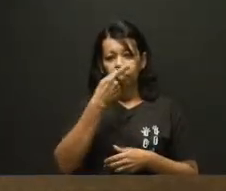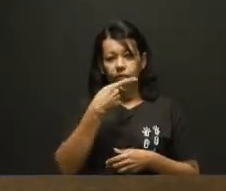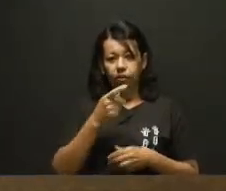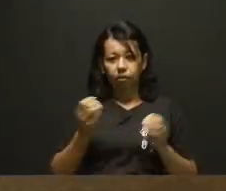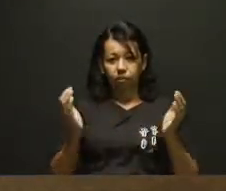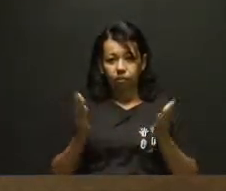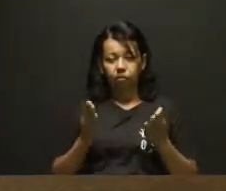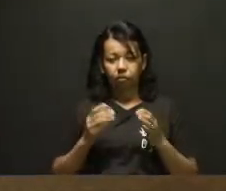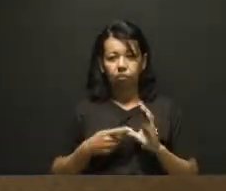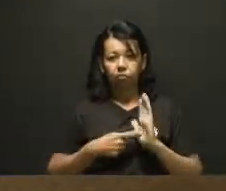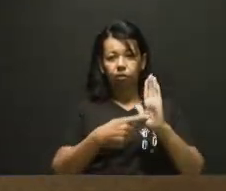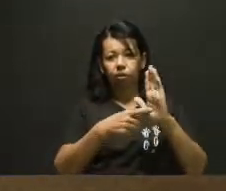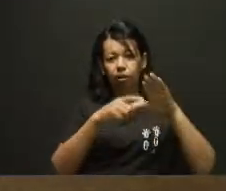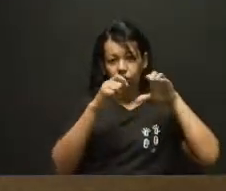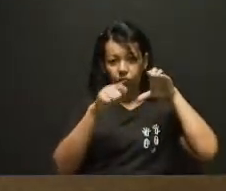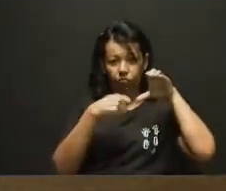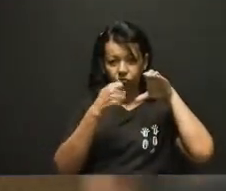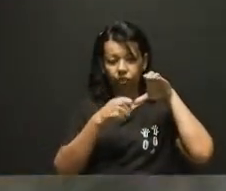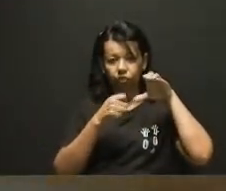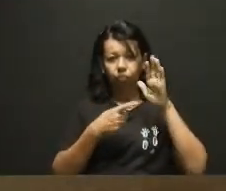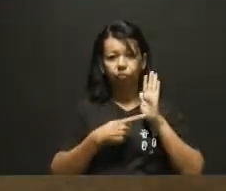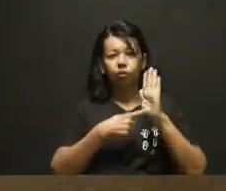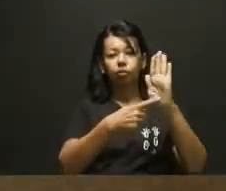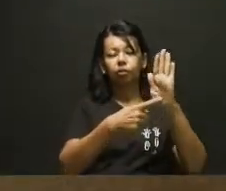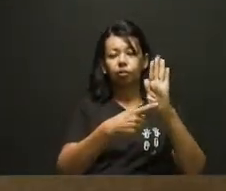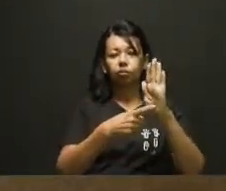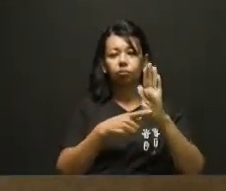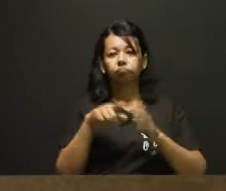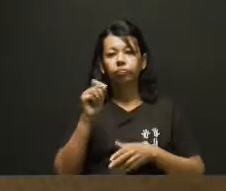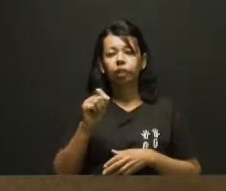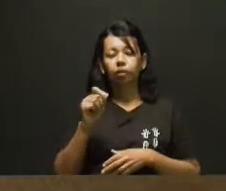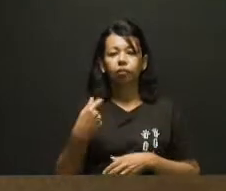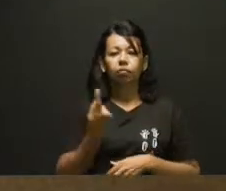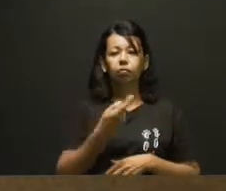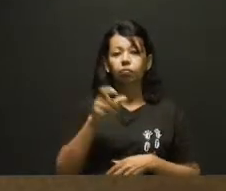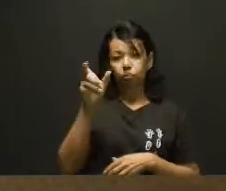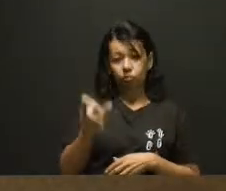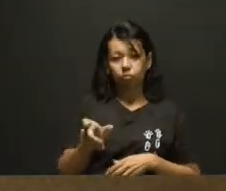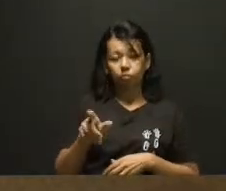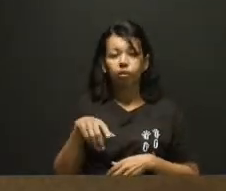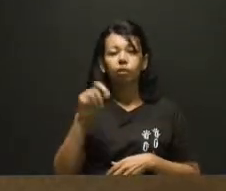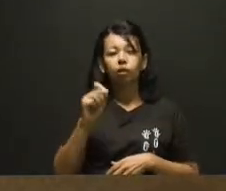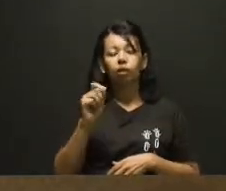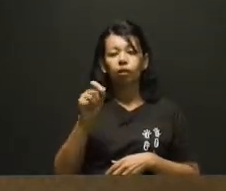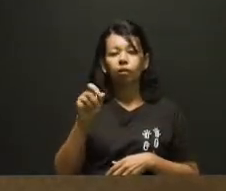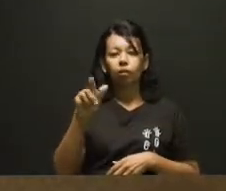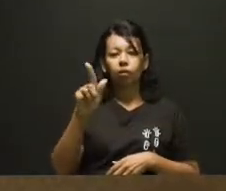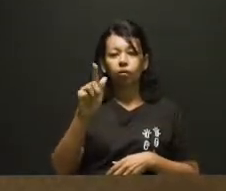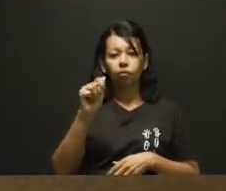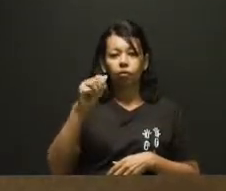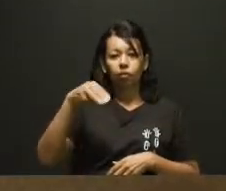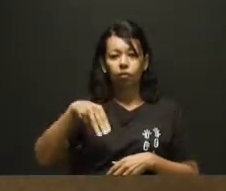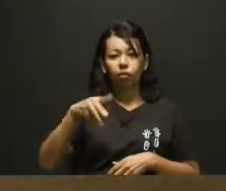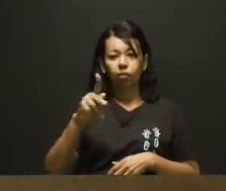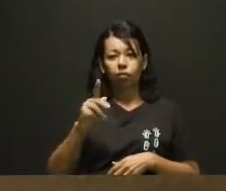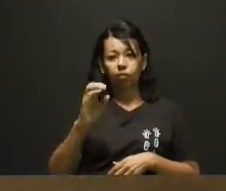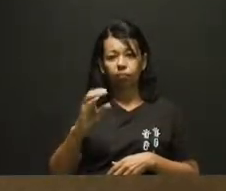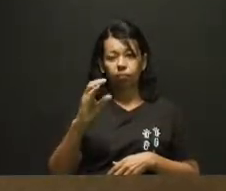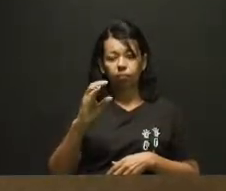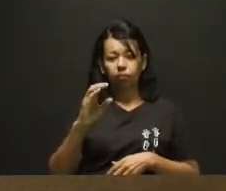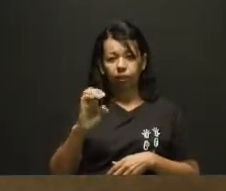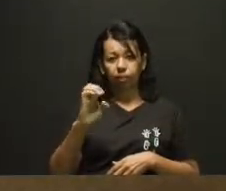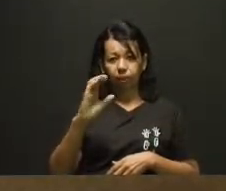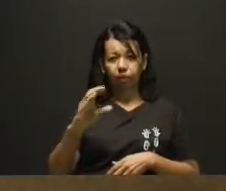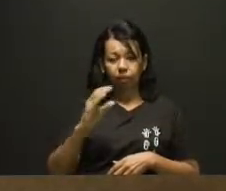agora um vídeo mostrando quem somos quem é o do pec depois eu volto a falar com vocês